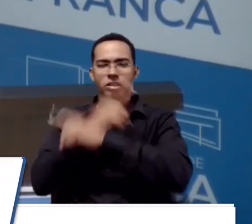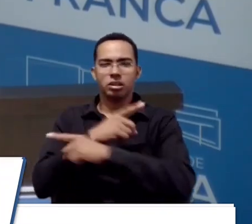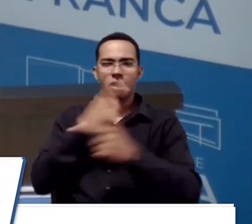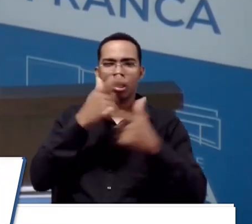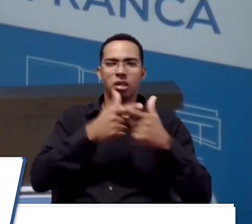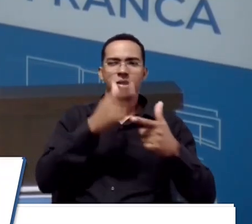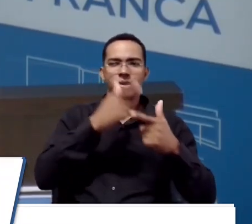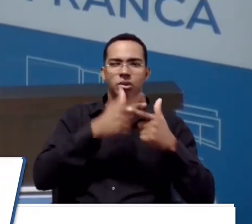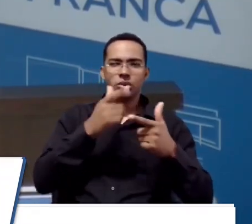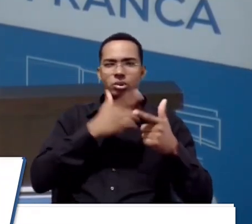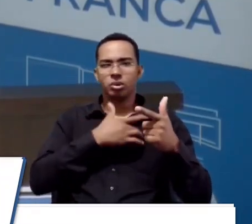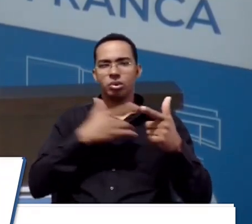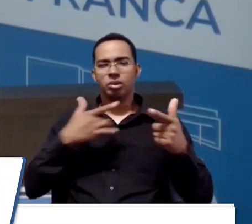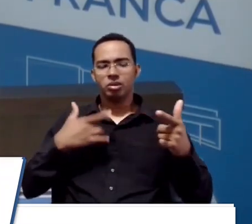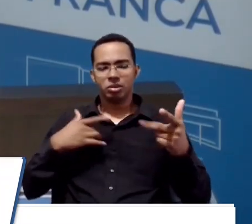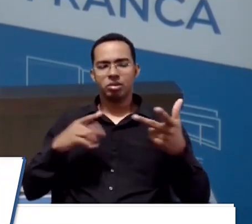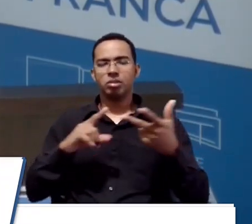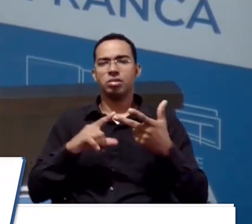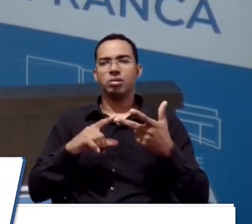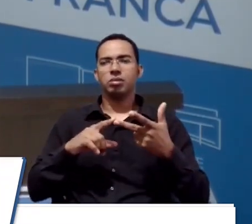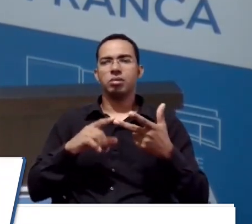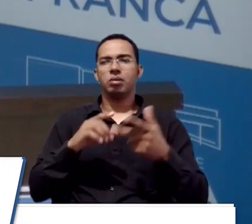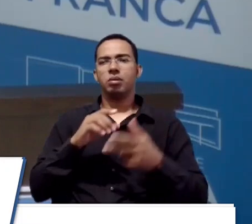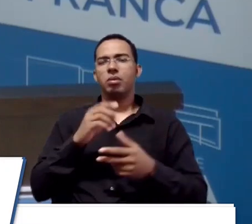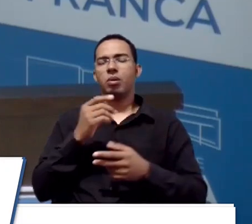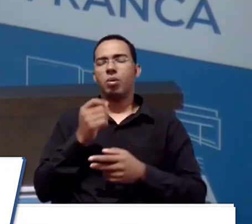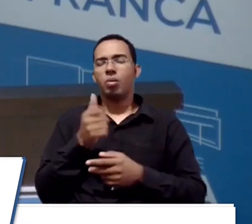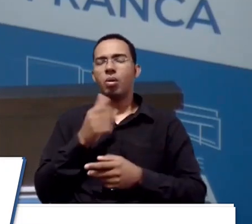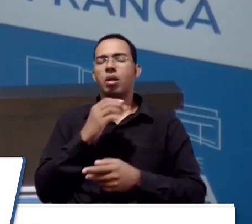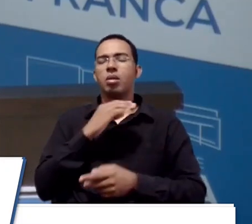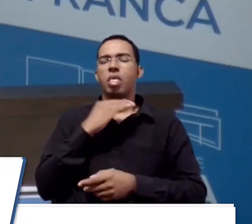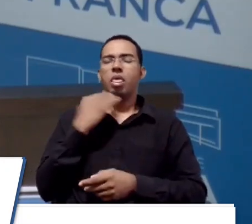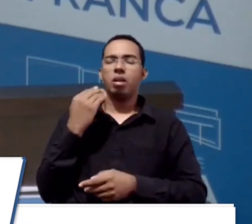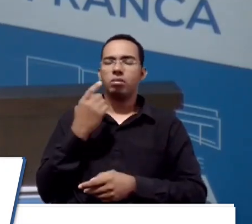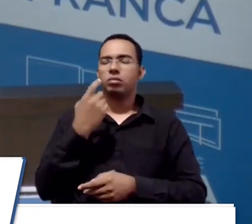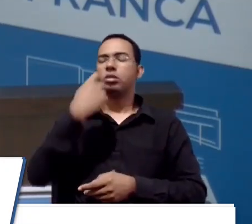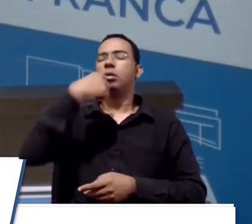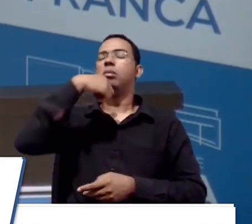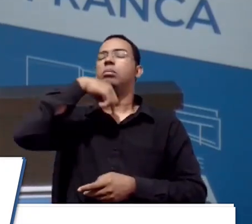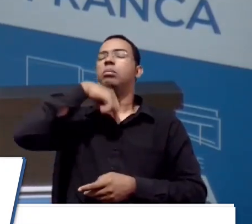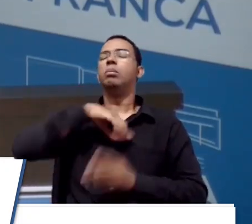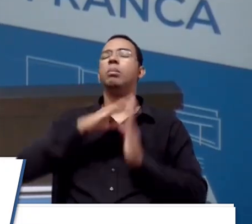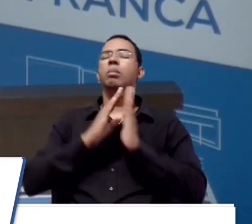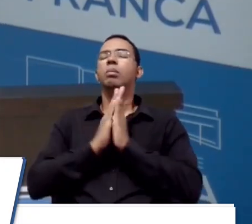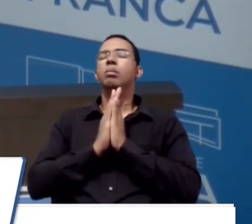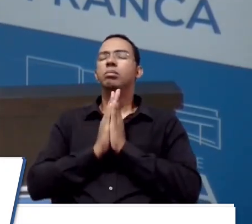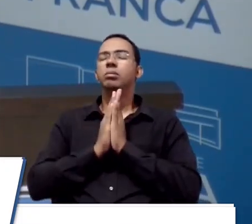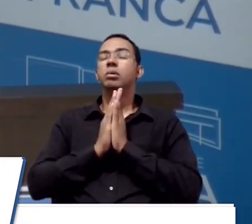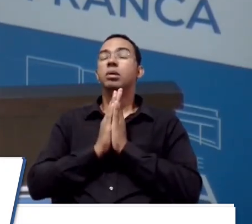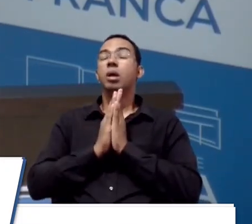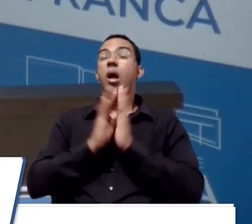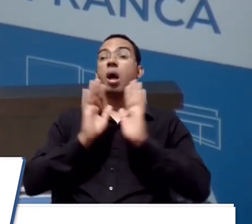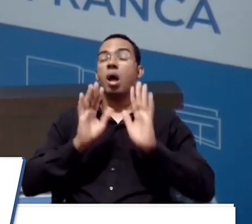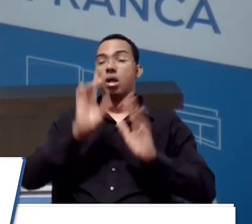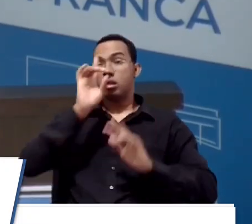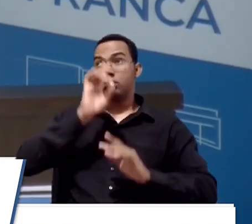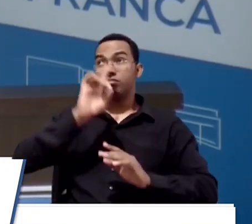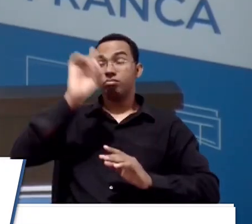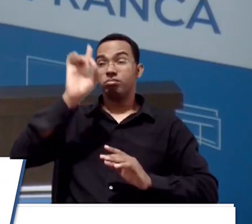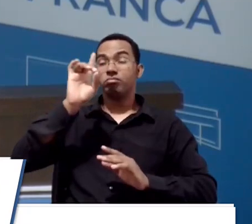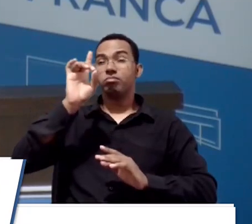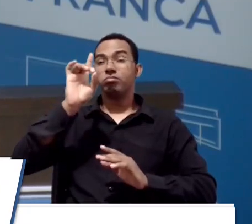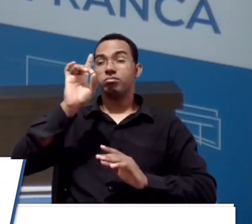de saúde, em coma, tubada, né? Deus, ele pesou